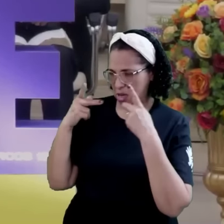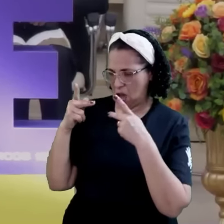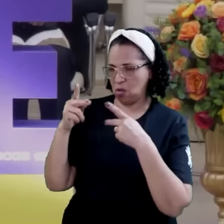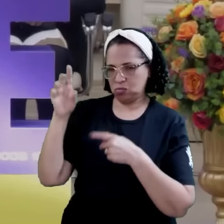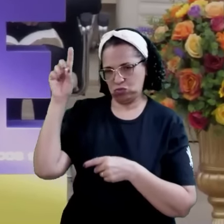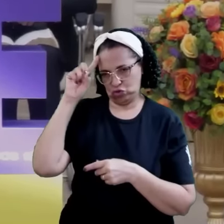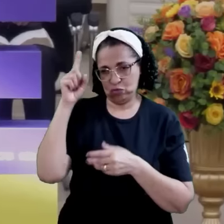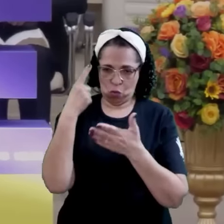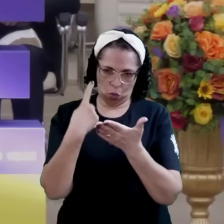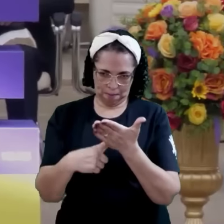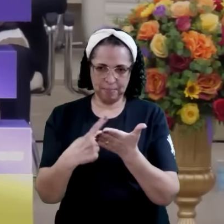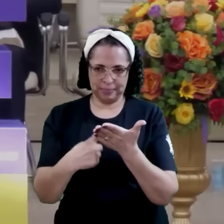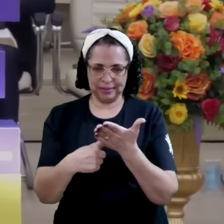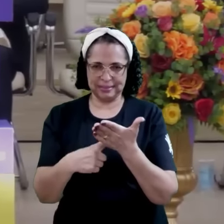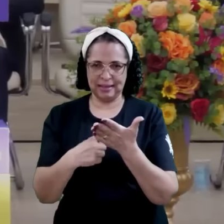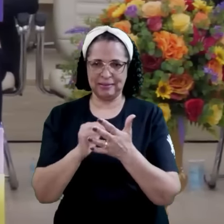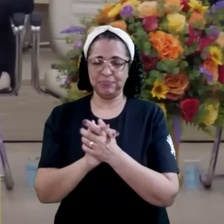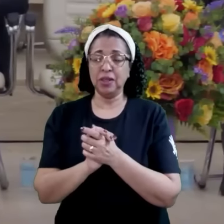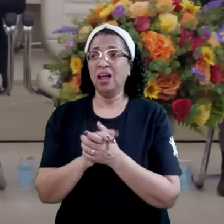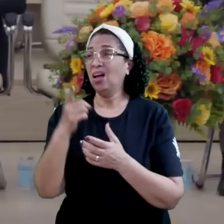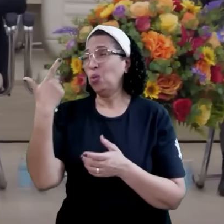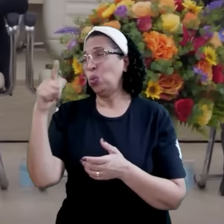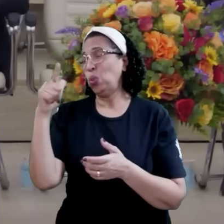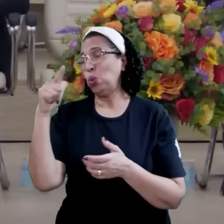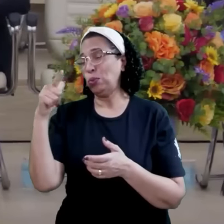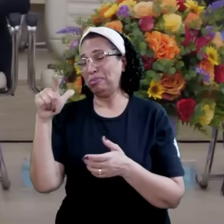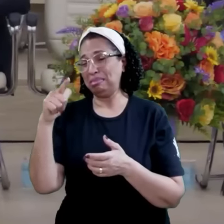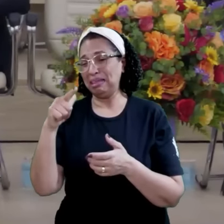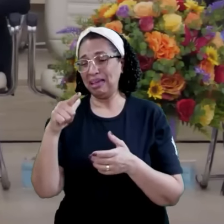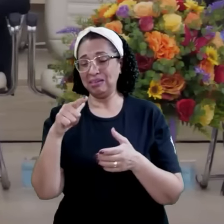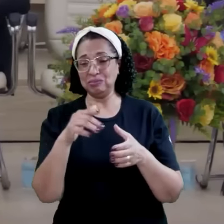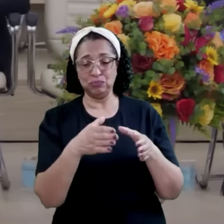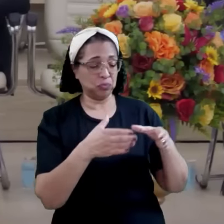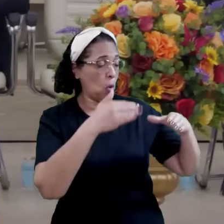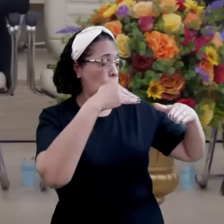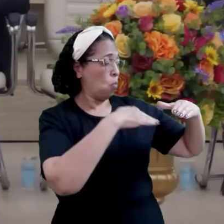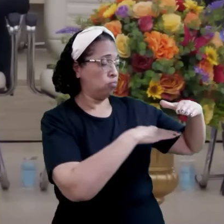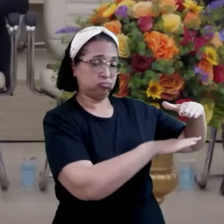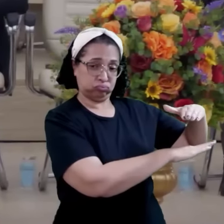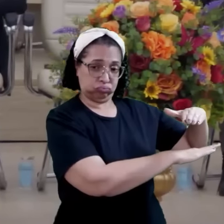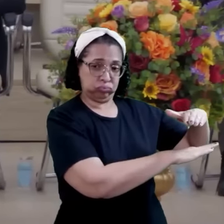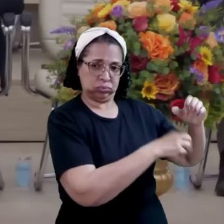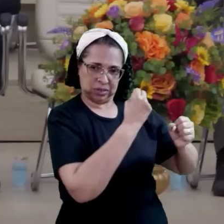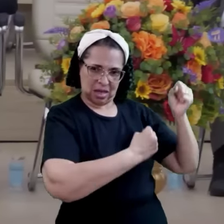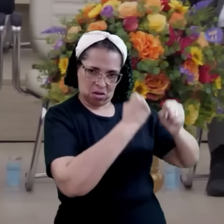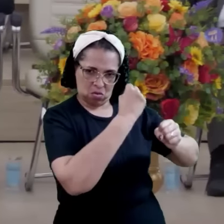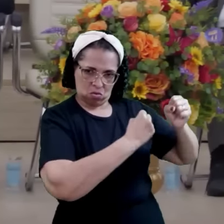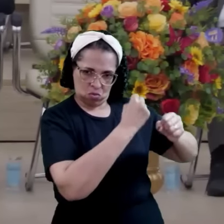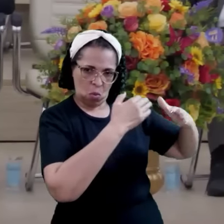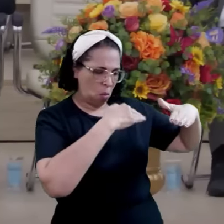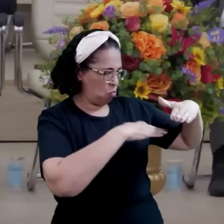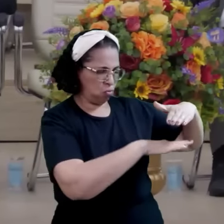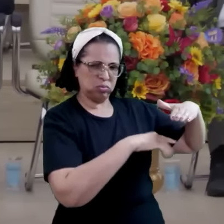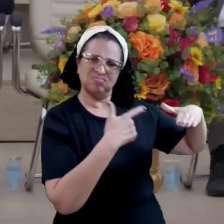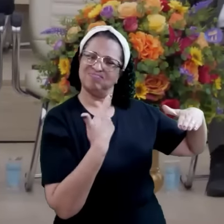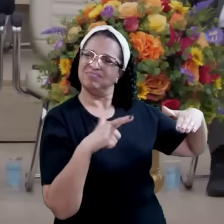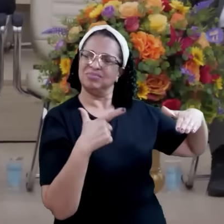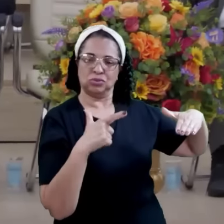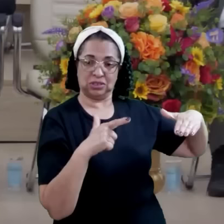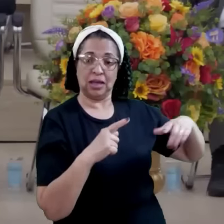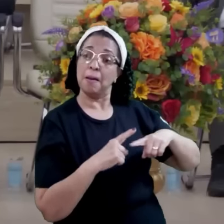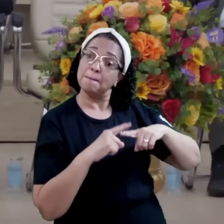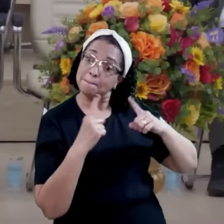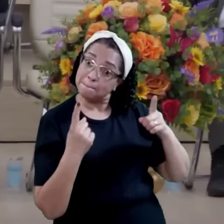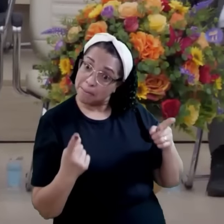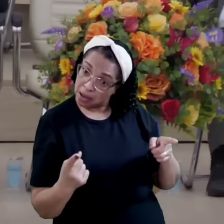de uma ponta da da da esquina da igreja na outra ponta ali na frente vai ficar reservado para os pastores e